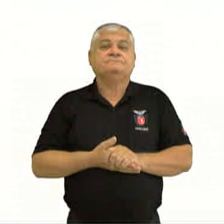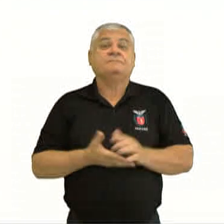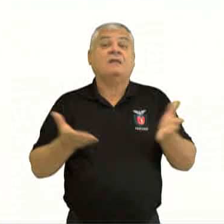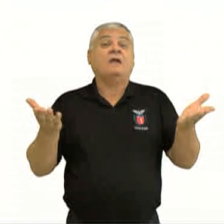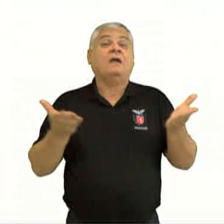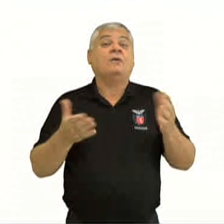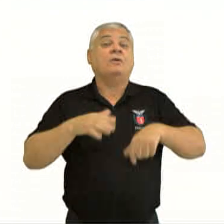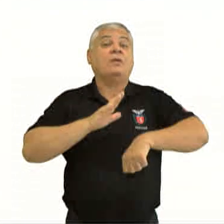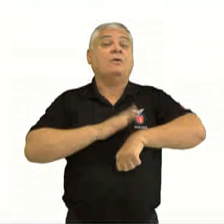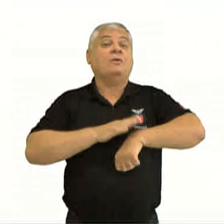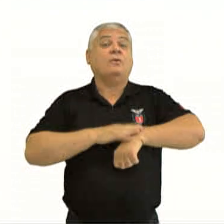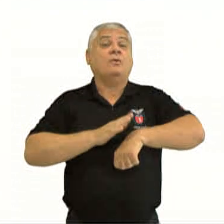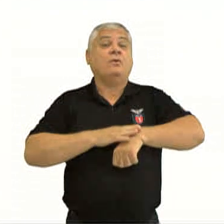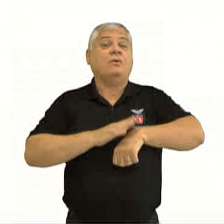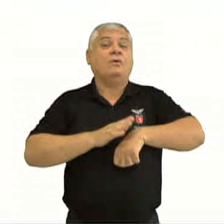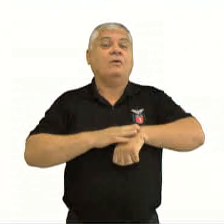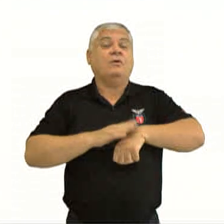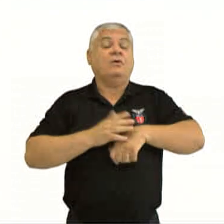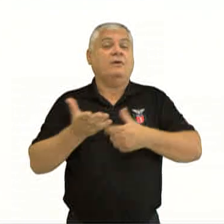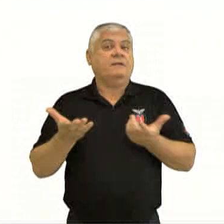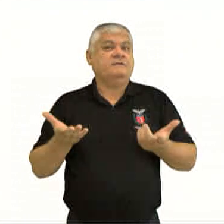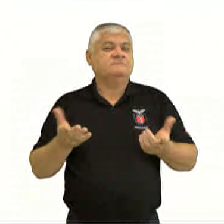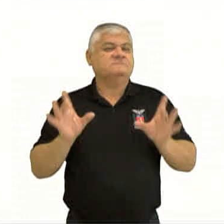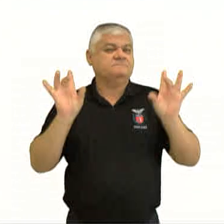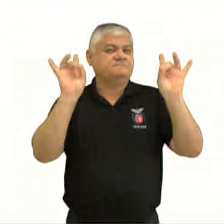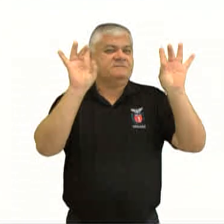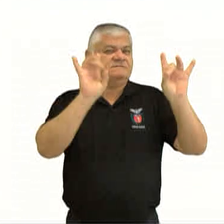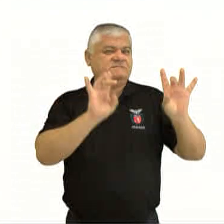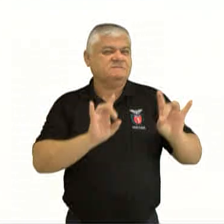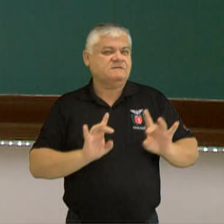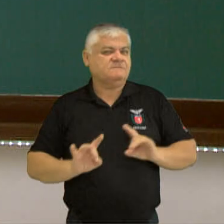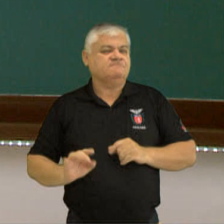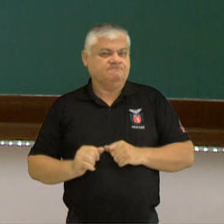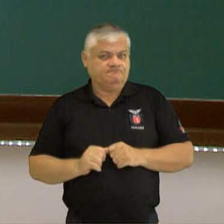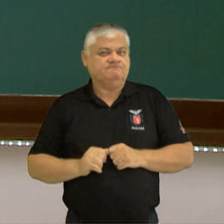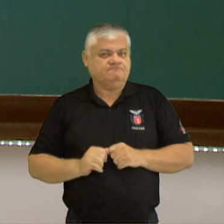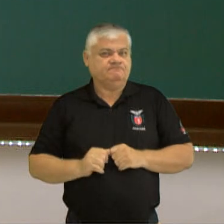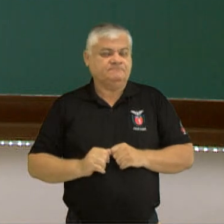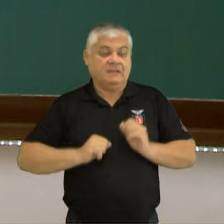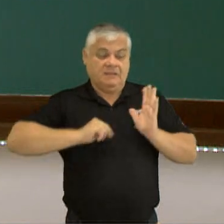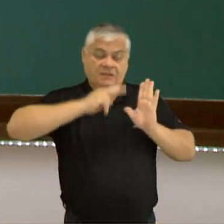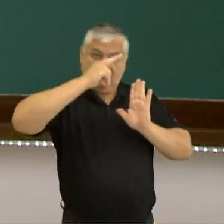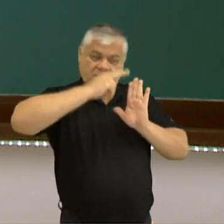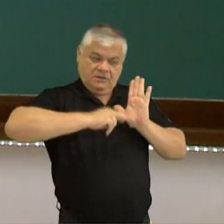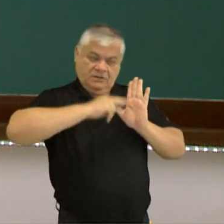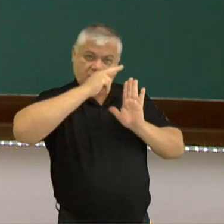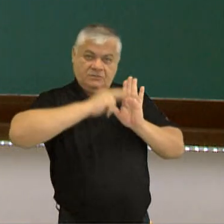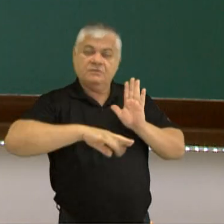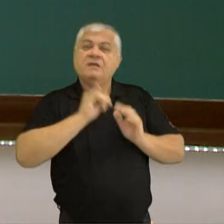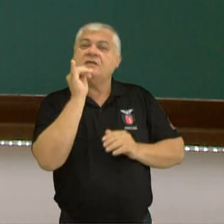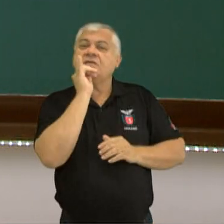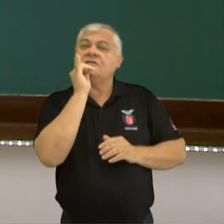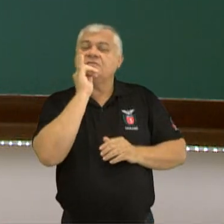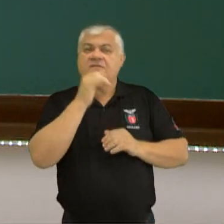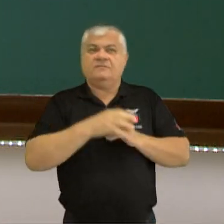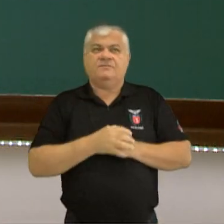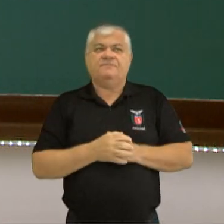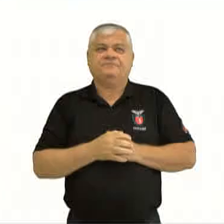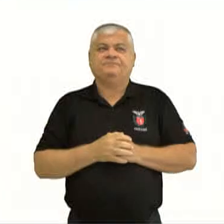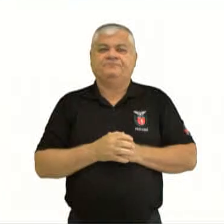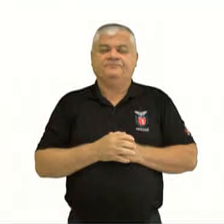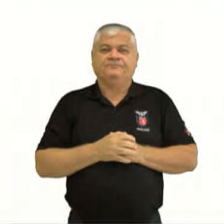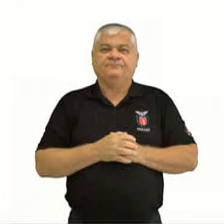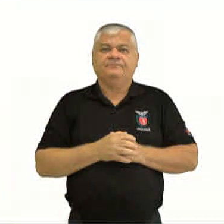Agora é o momento mágico da nossa aula. Vamos à leitura de um exemplo de relato. Até